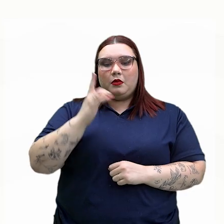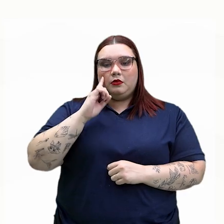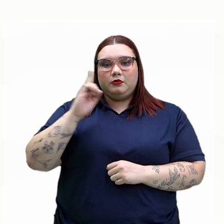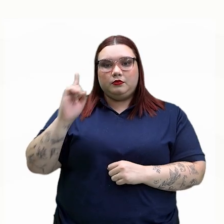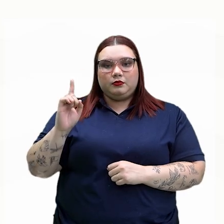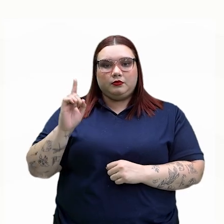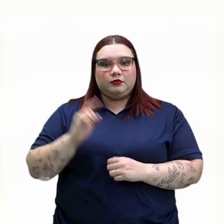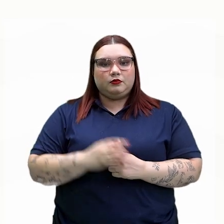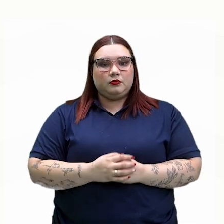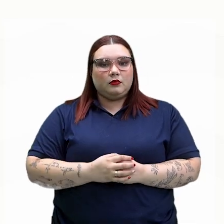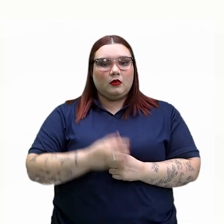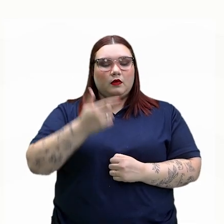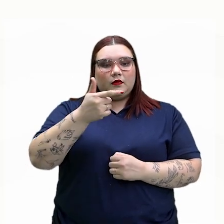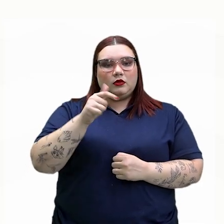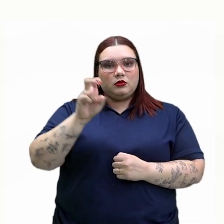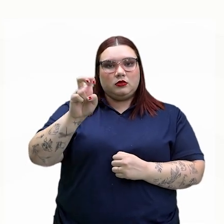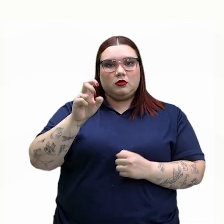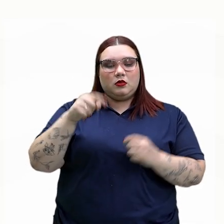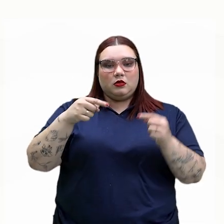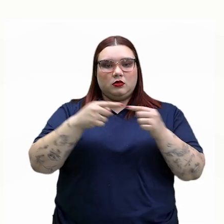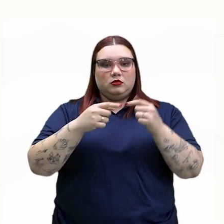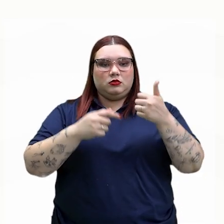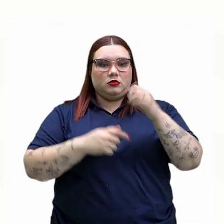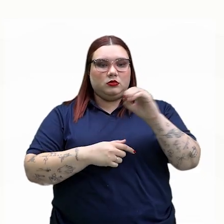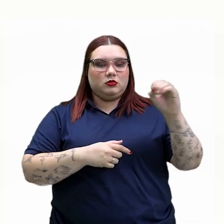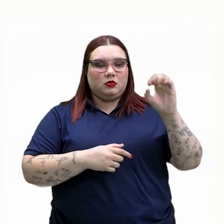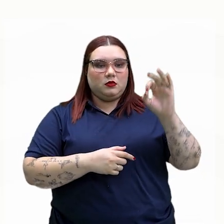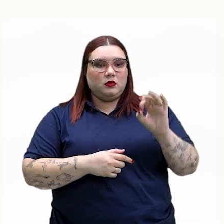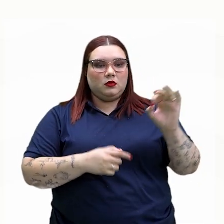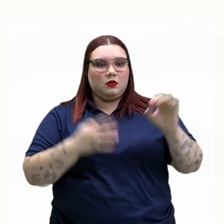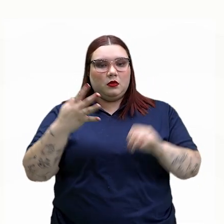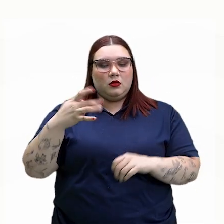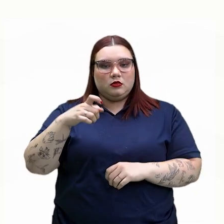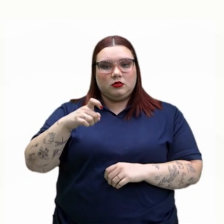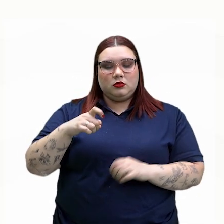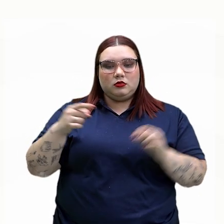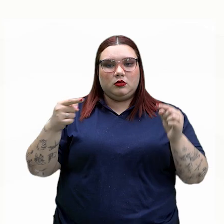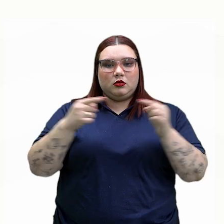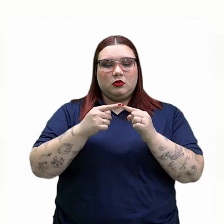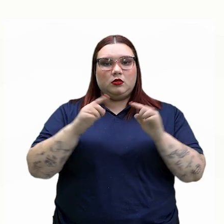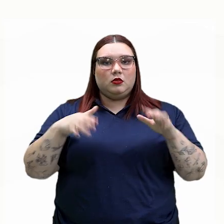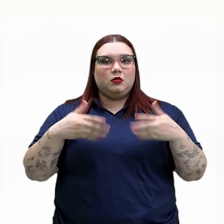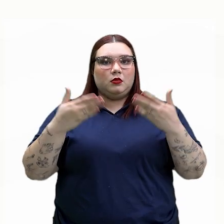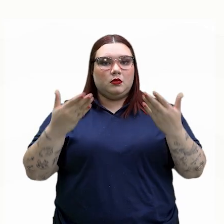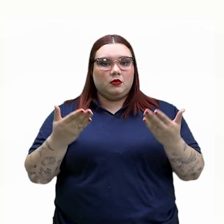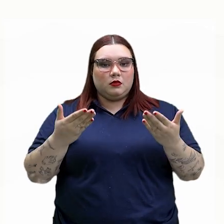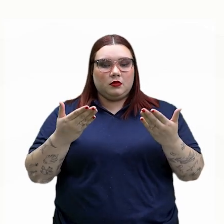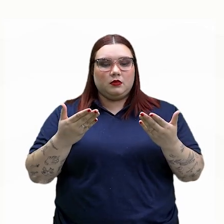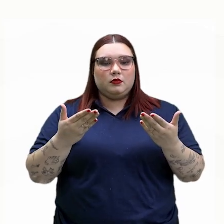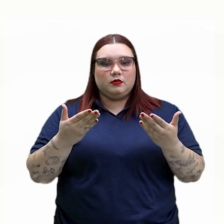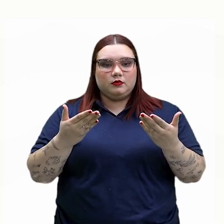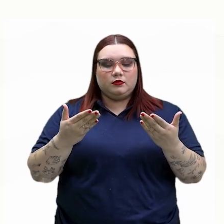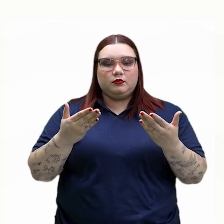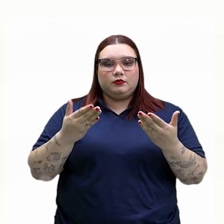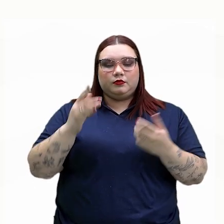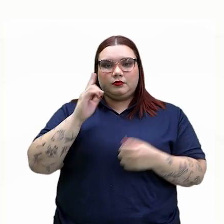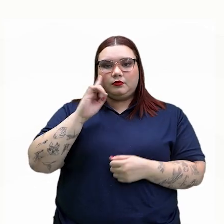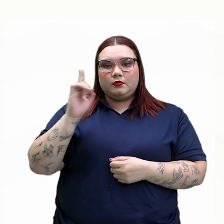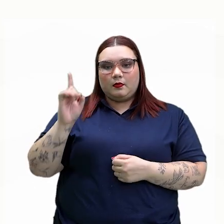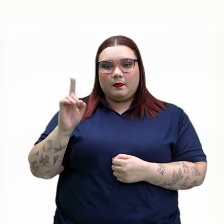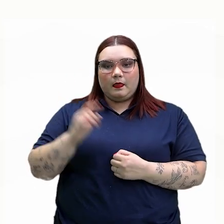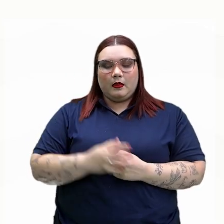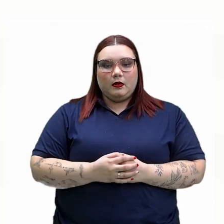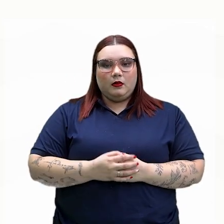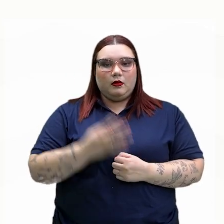25 é o meu 100%, 4 é o x. Ou seja, o resultado 4 saiu 4